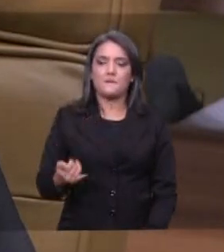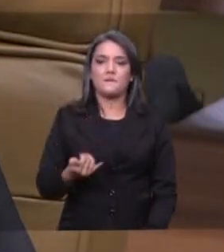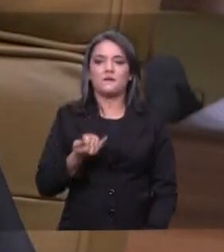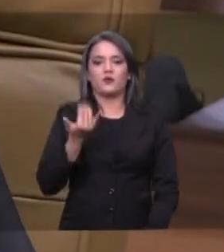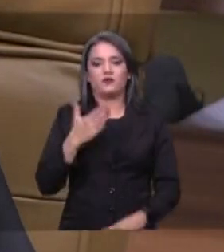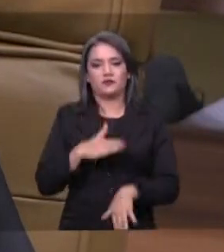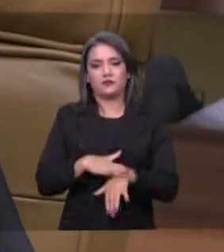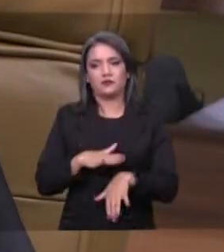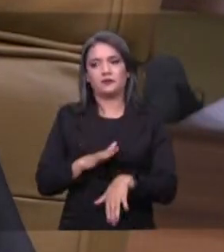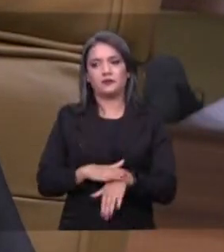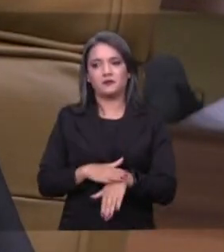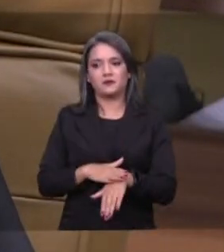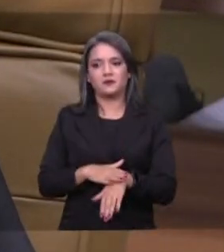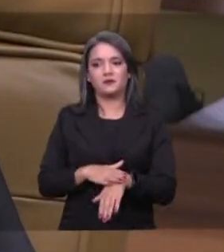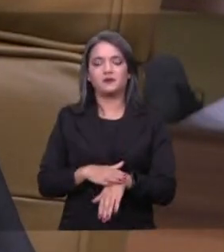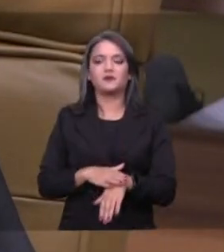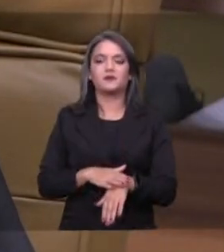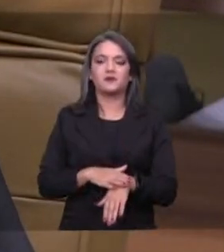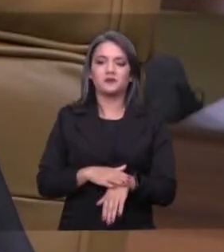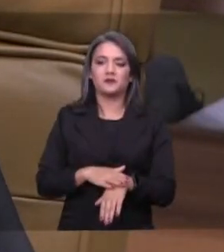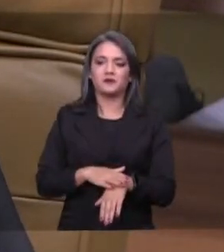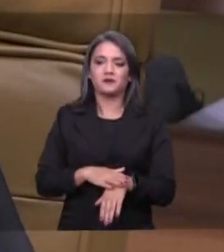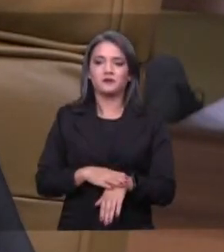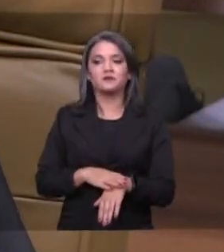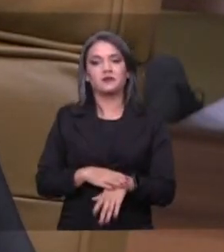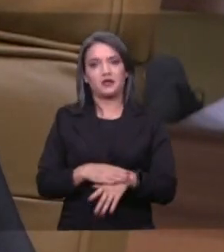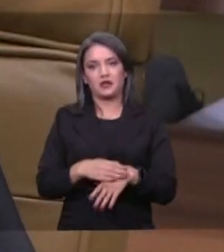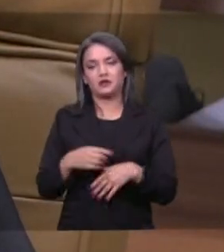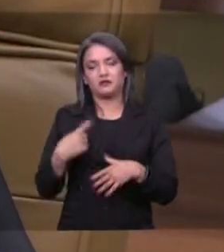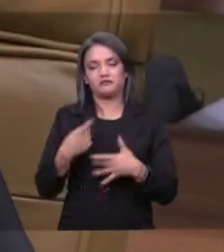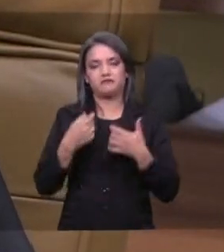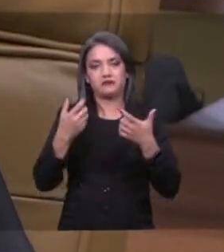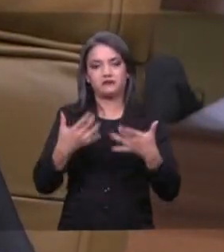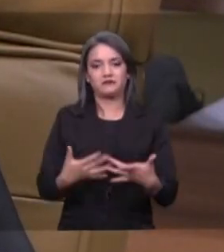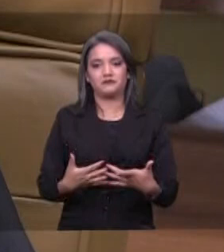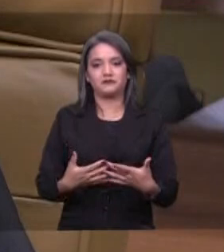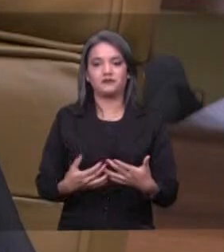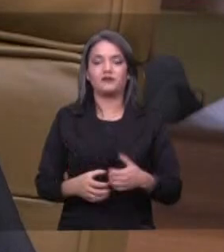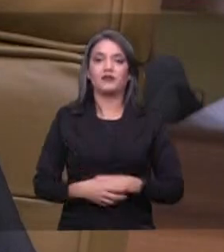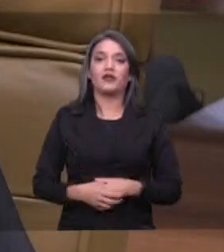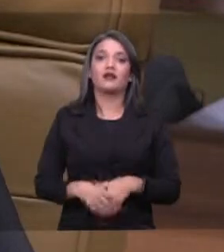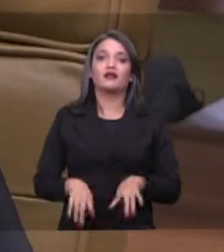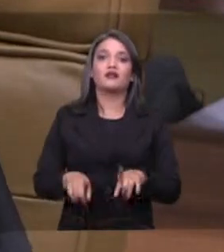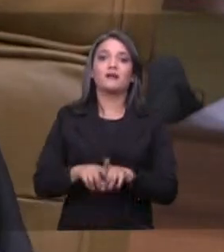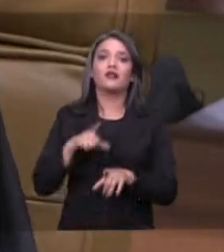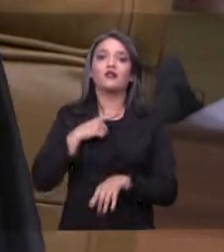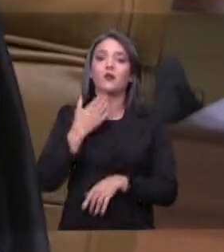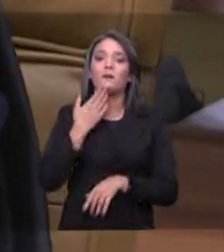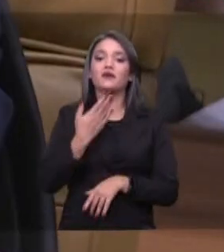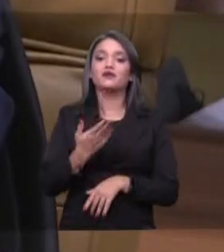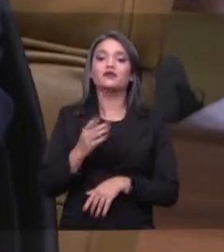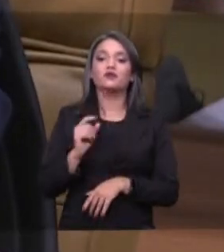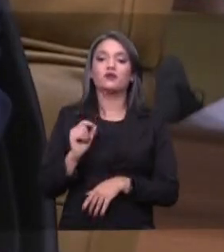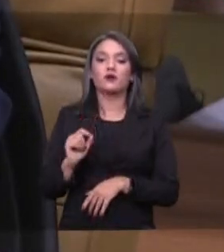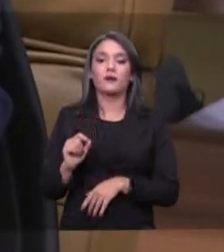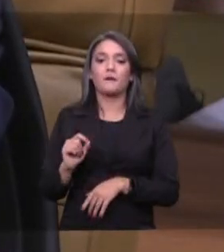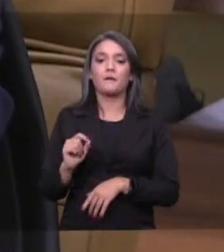para que nós deixássemos isso claro. Até porque houve um pedido expresso de que esses